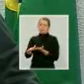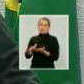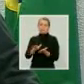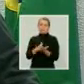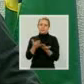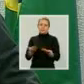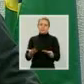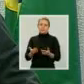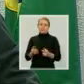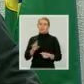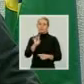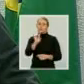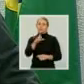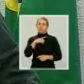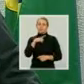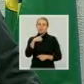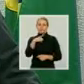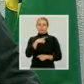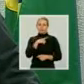Há apenas